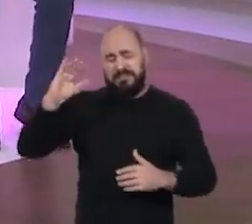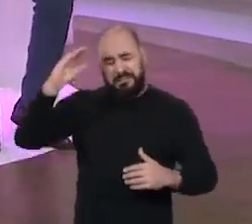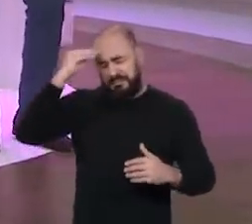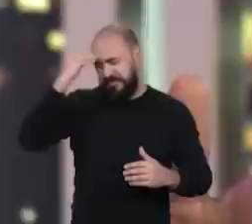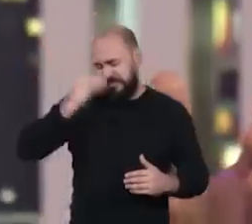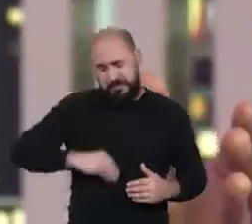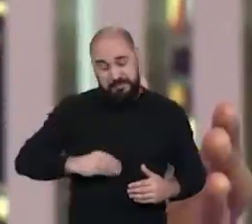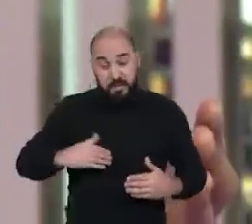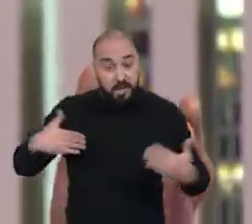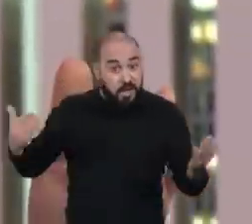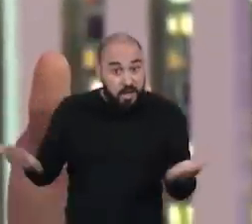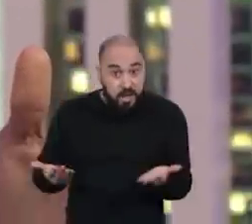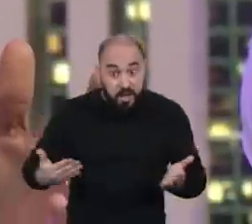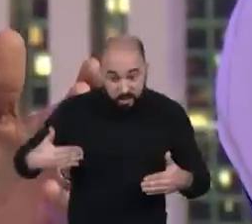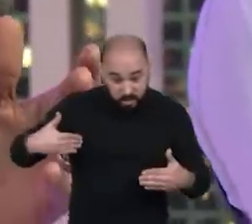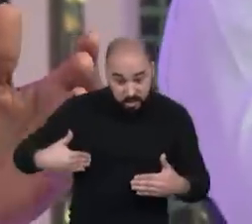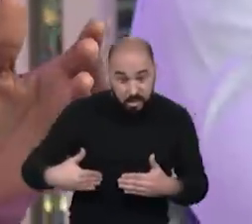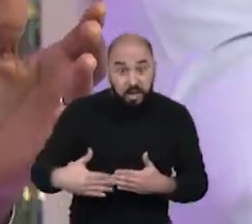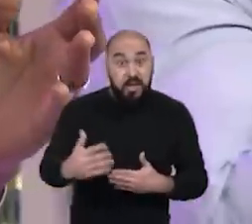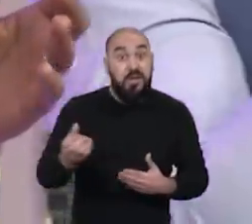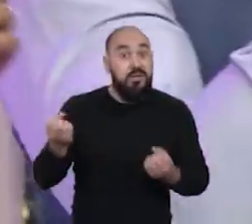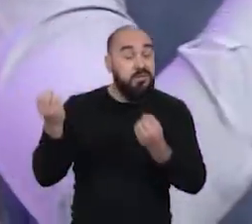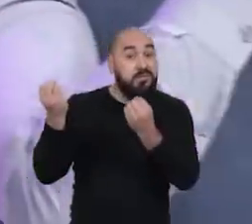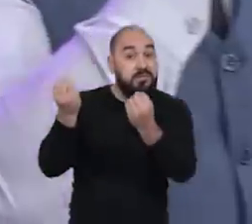Ele pode tudo.